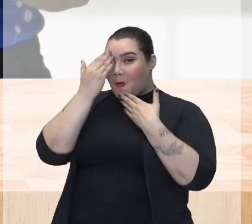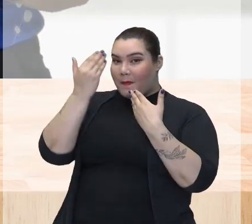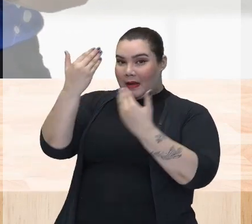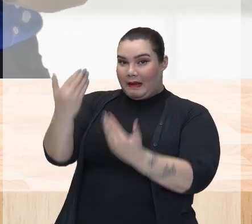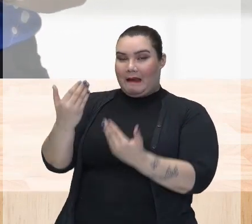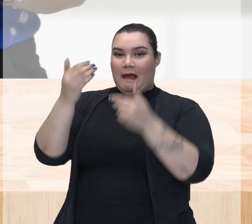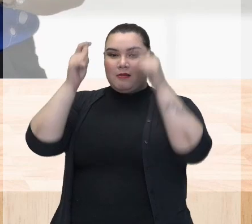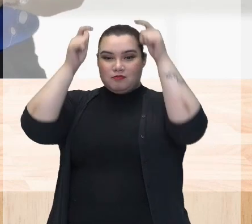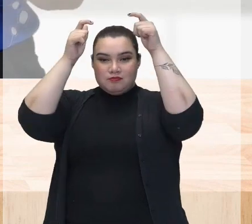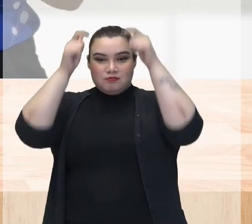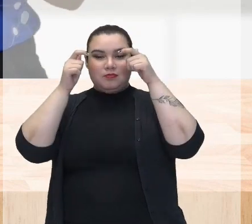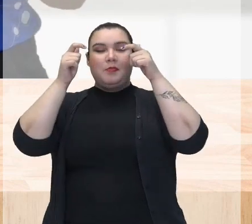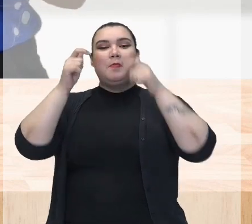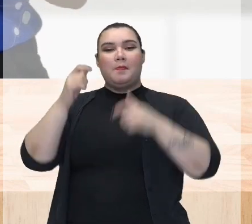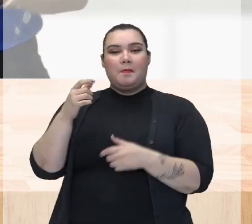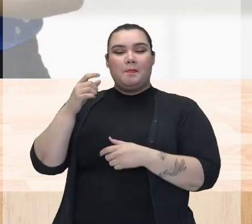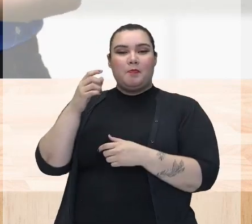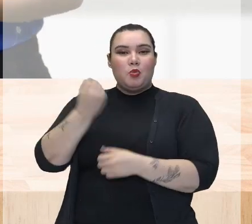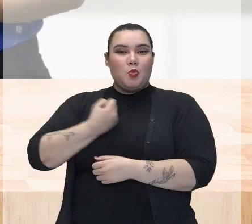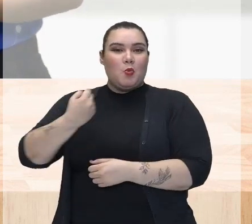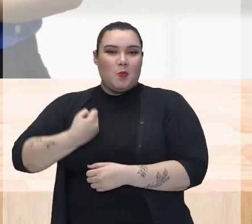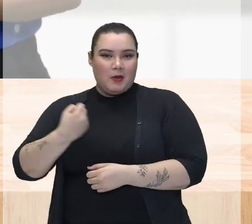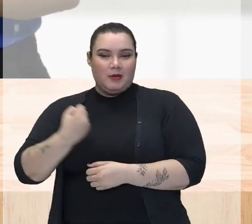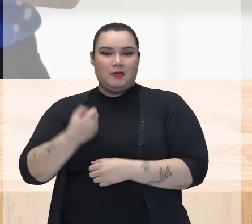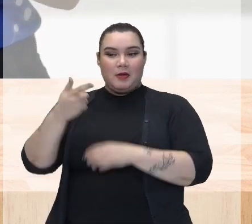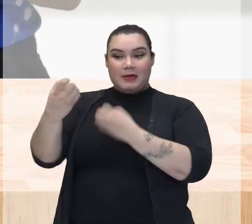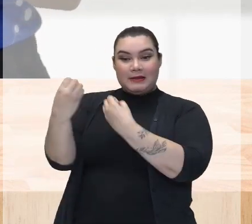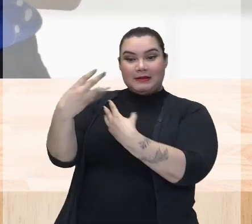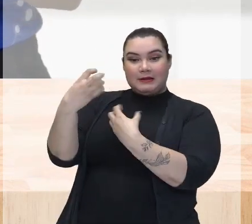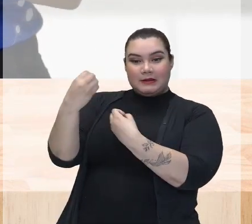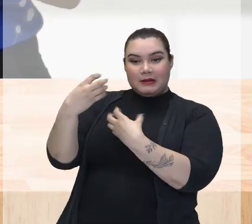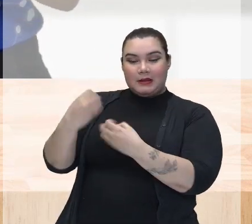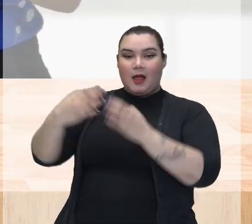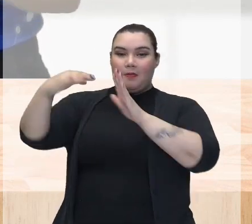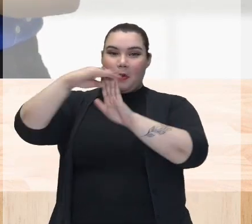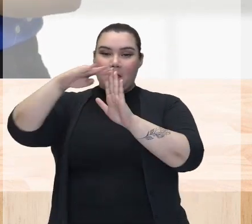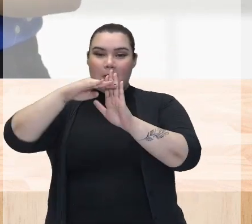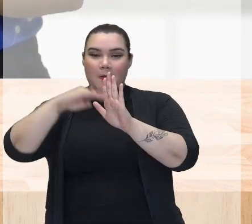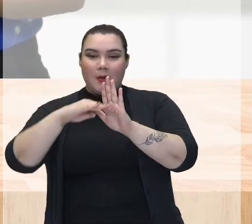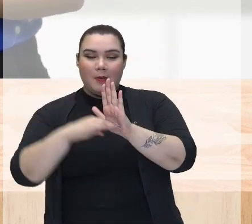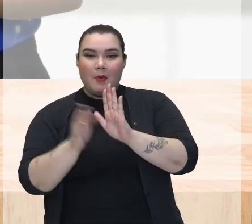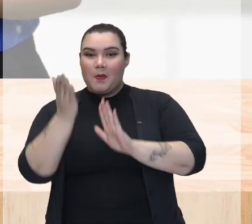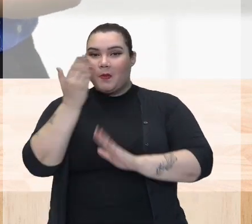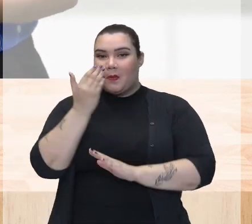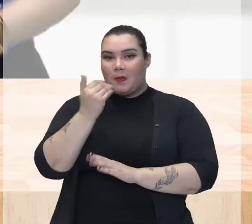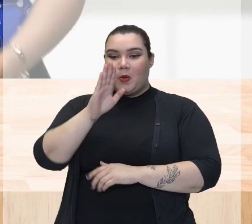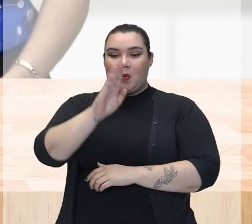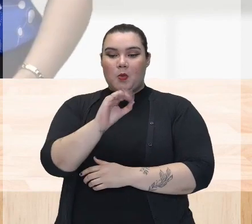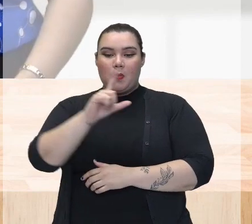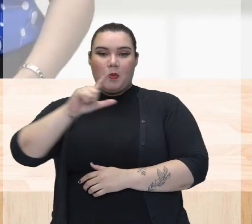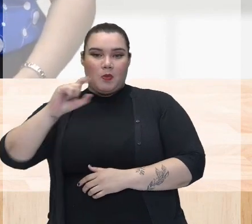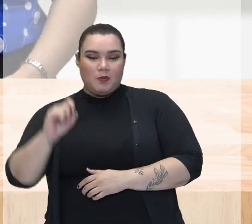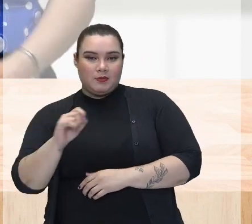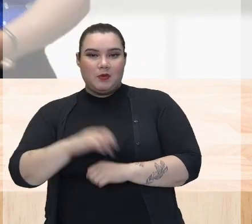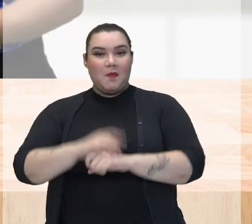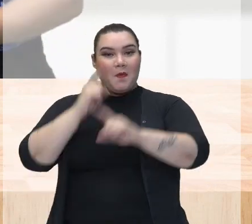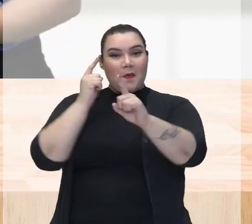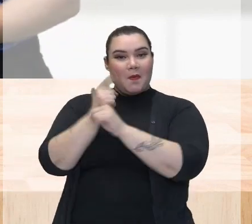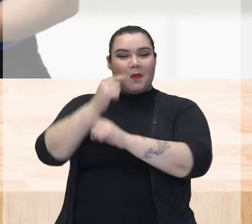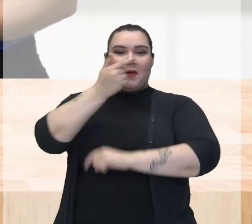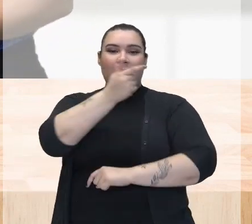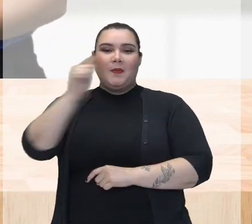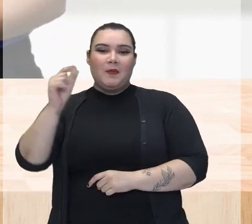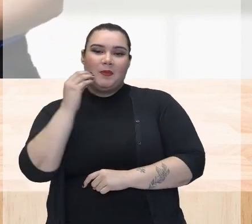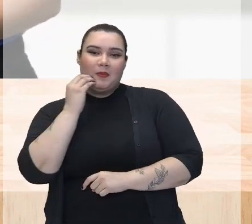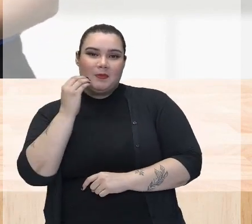pela participação e por nos ensinar a receita desse bolo. Até uma próxima